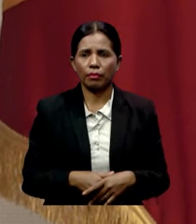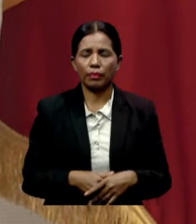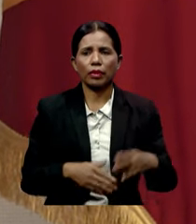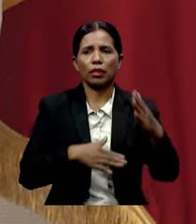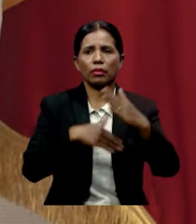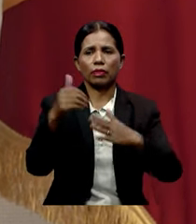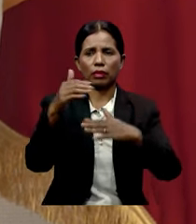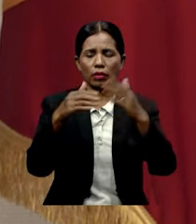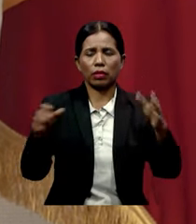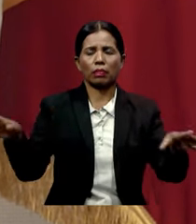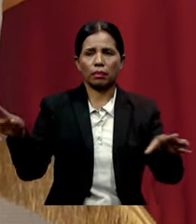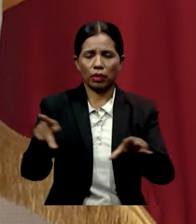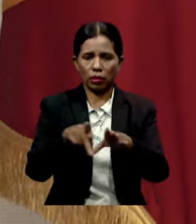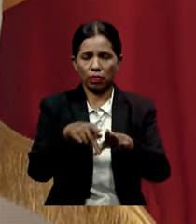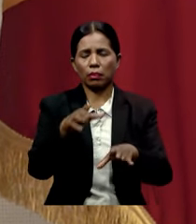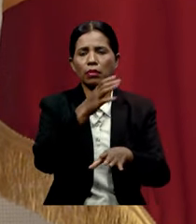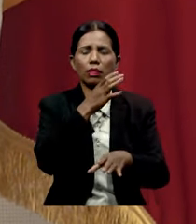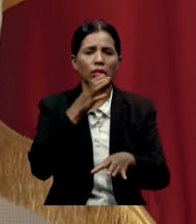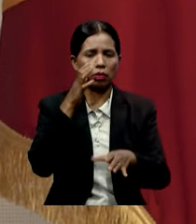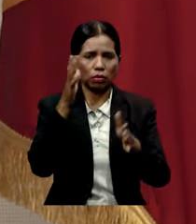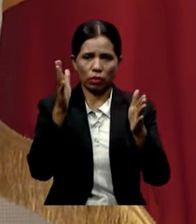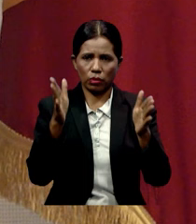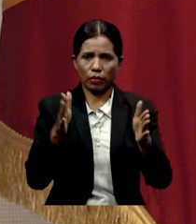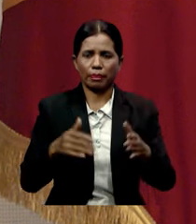Infraestrutura não é a parte da agricultura.